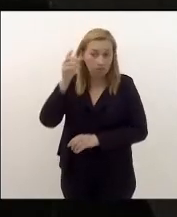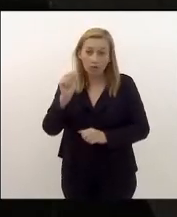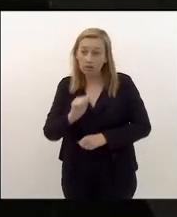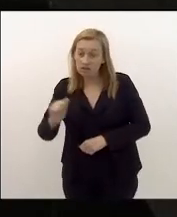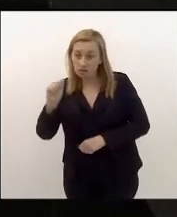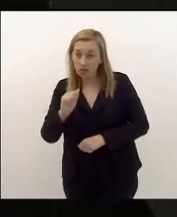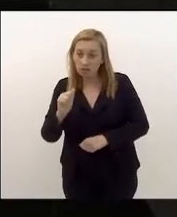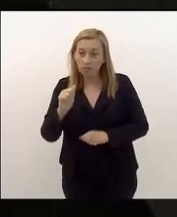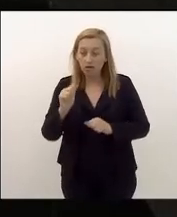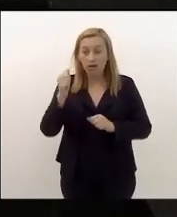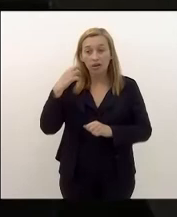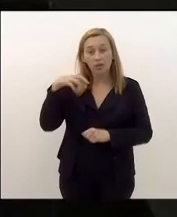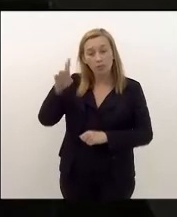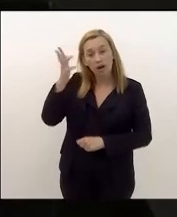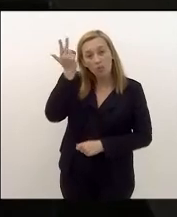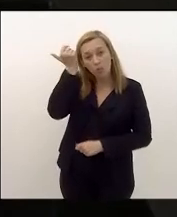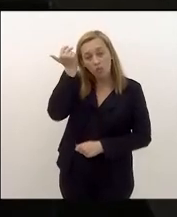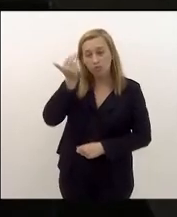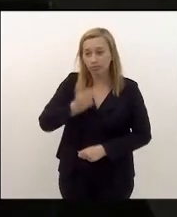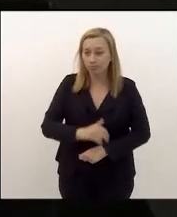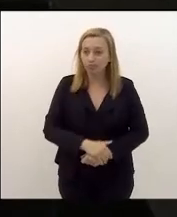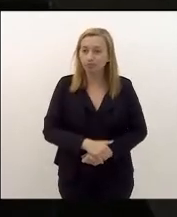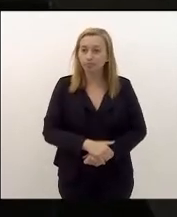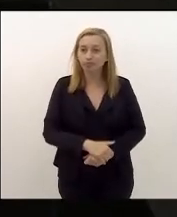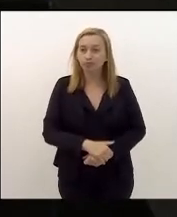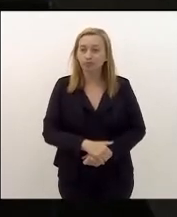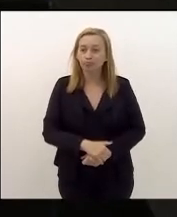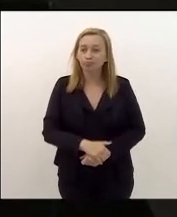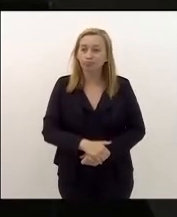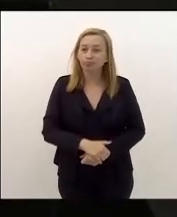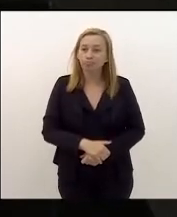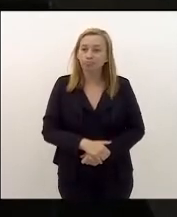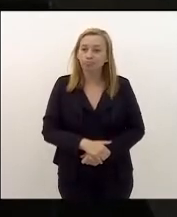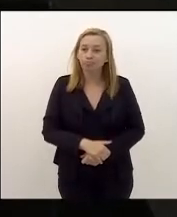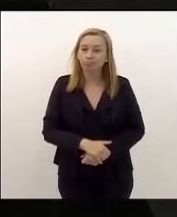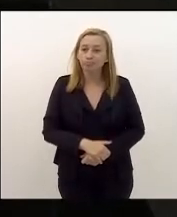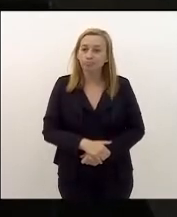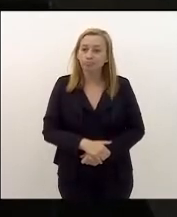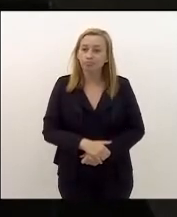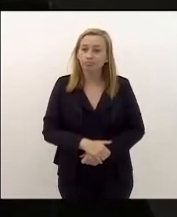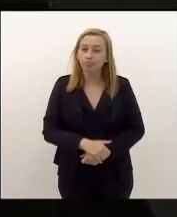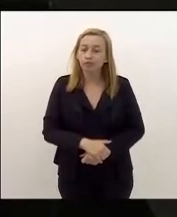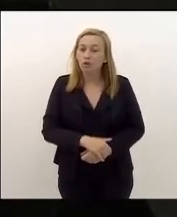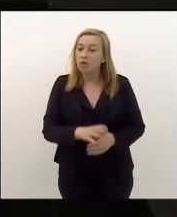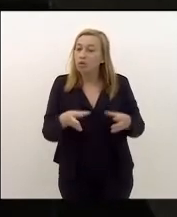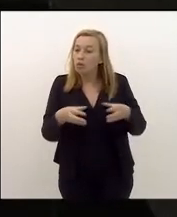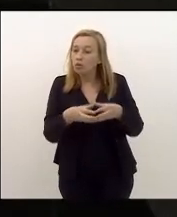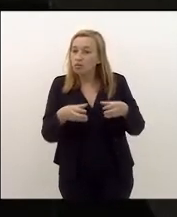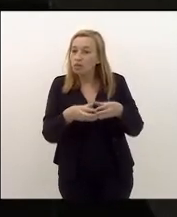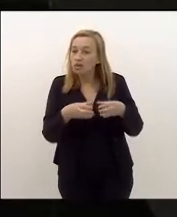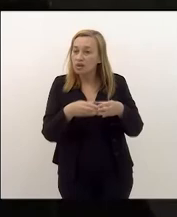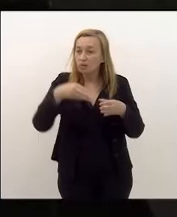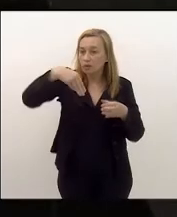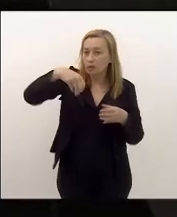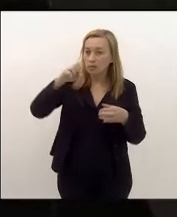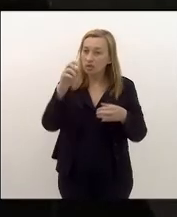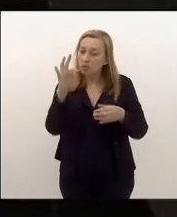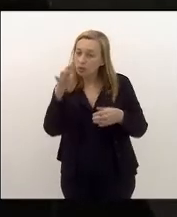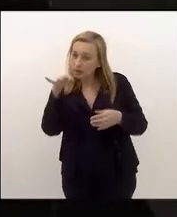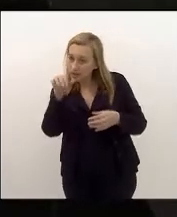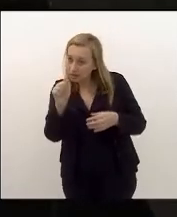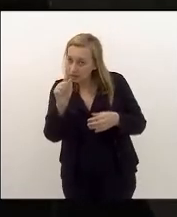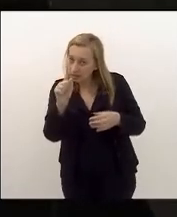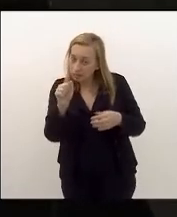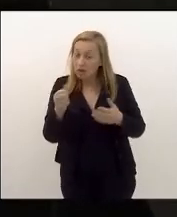deputado Eliomar Coelho, portanto, a partir da Comissão da Região Metropolitana que nós integramos,